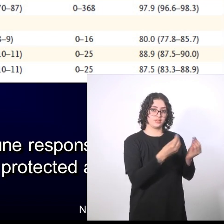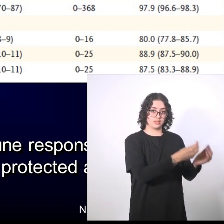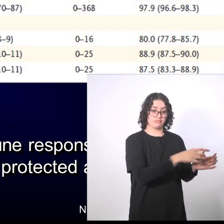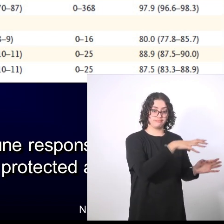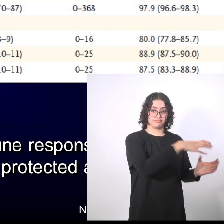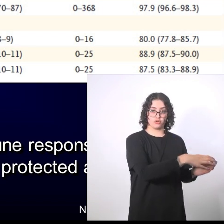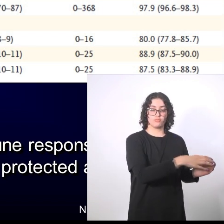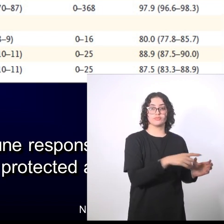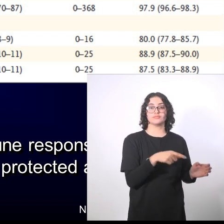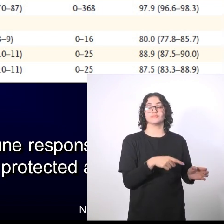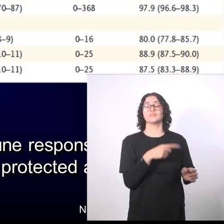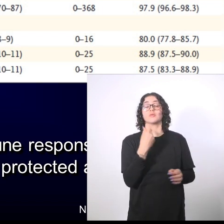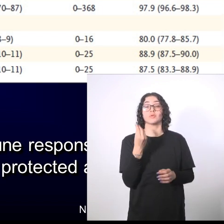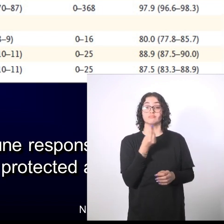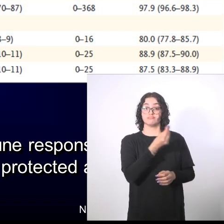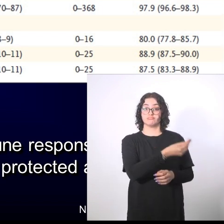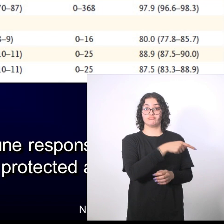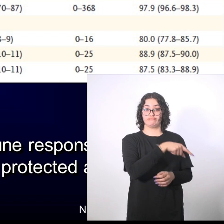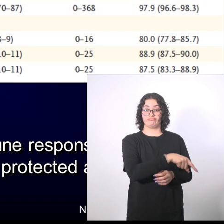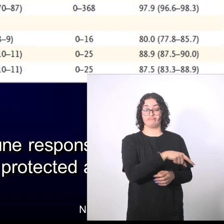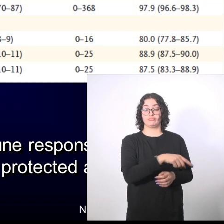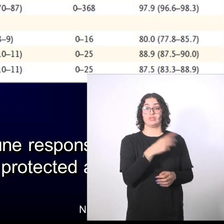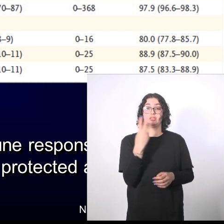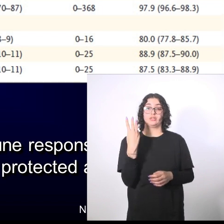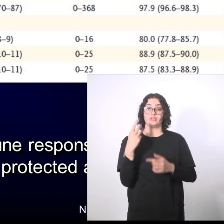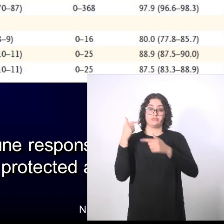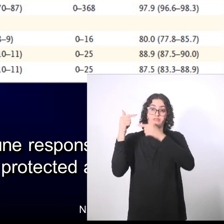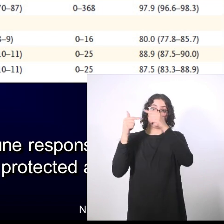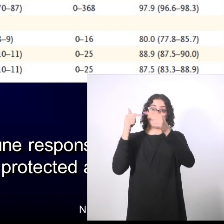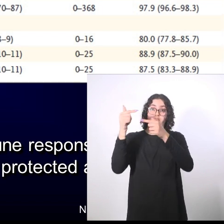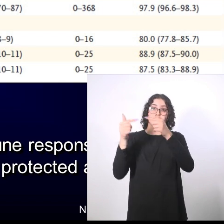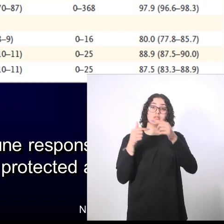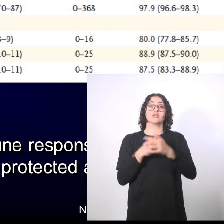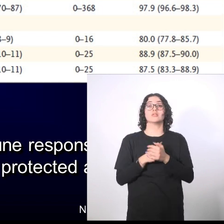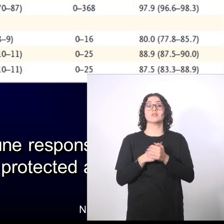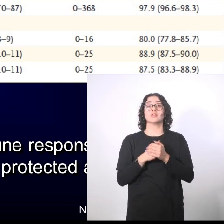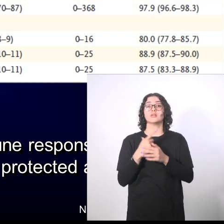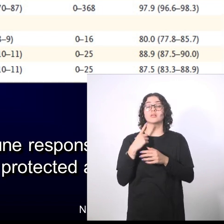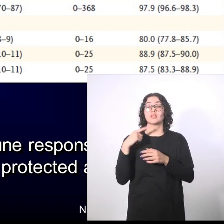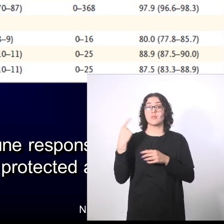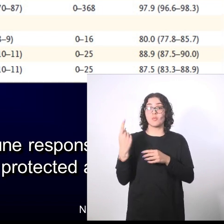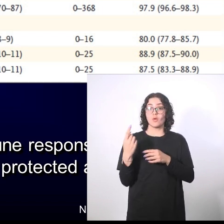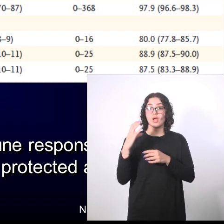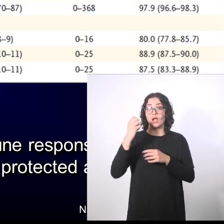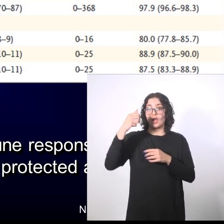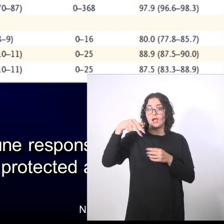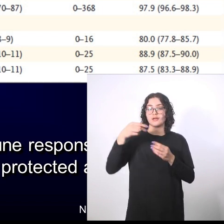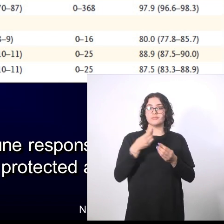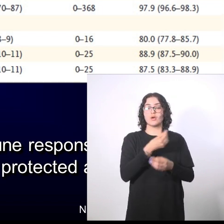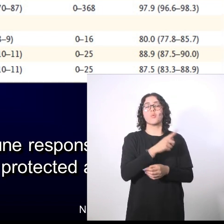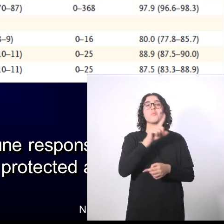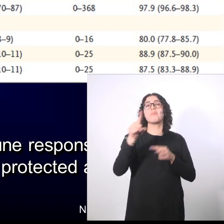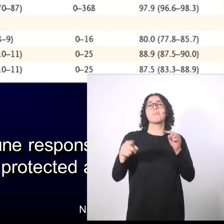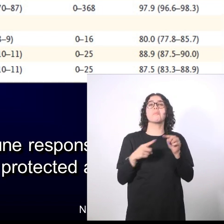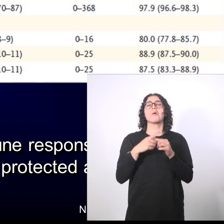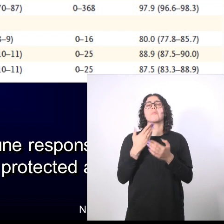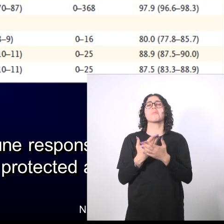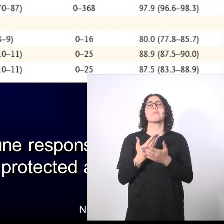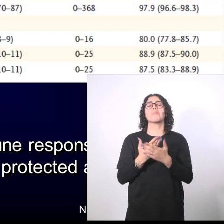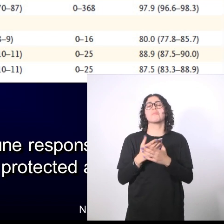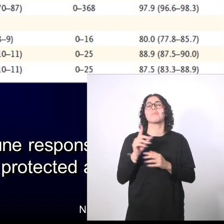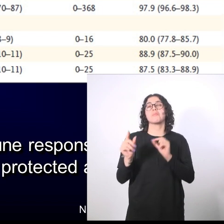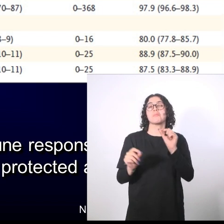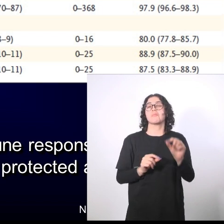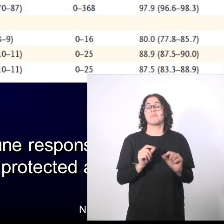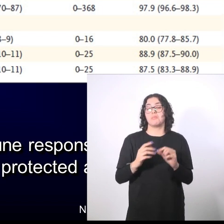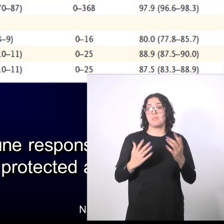de receber as 2 doses da vacina de terceira geração, recebeu uma dose da ACAN. Qual que era o objetivo do estudo?